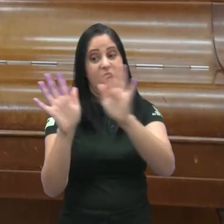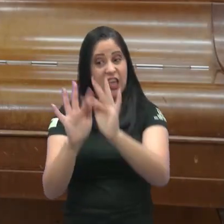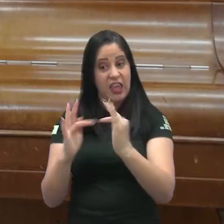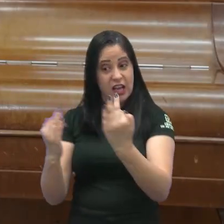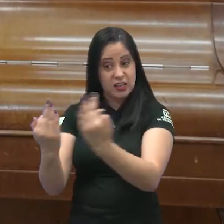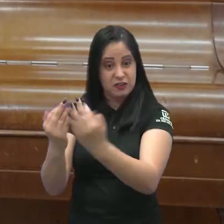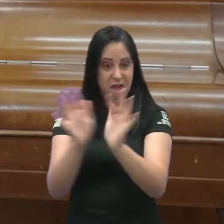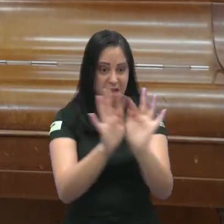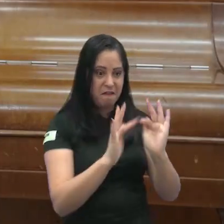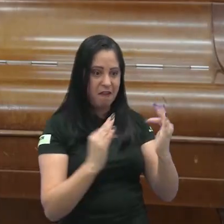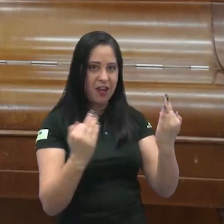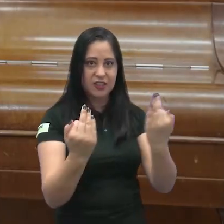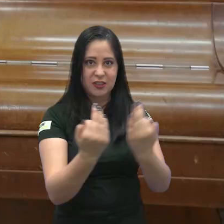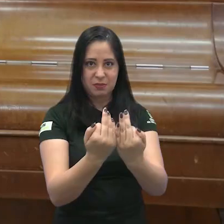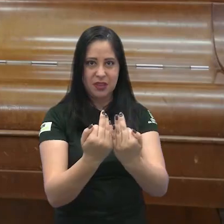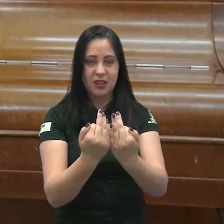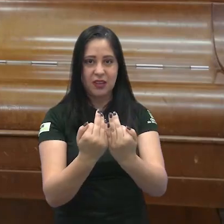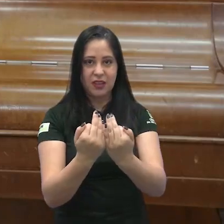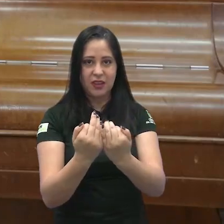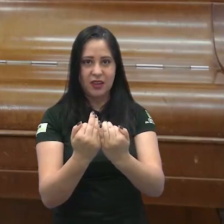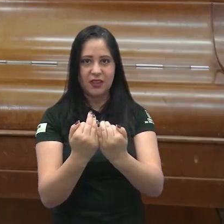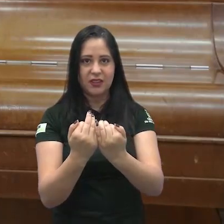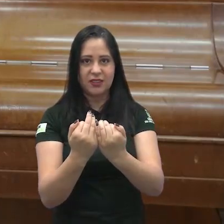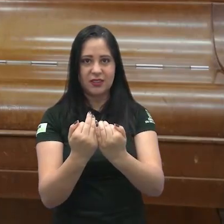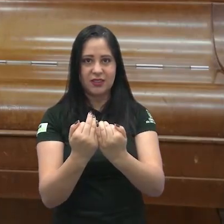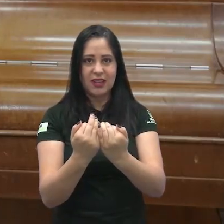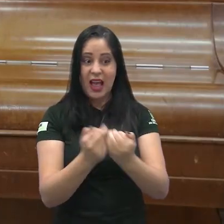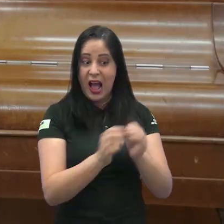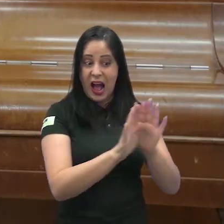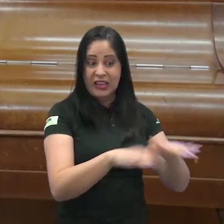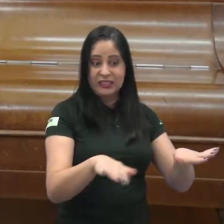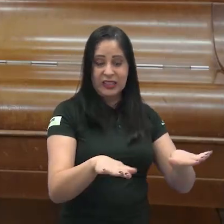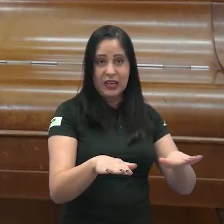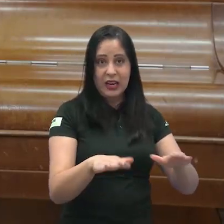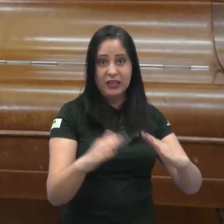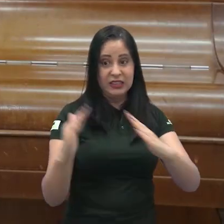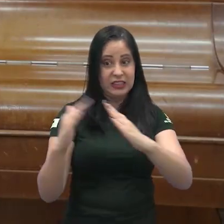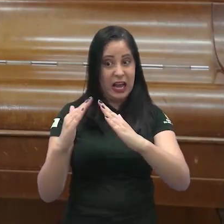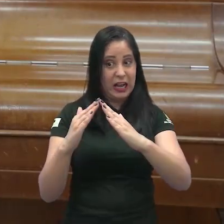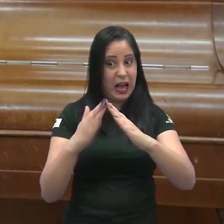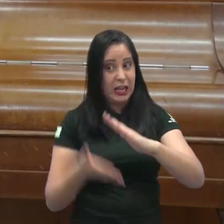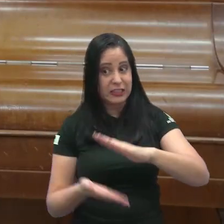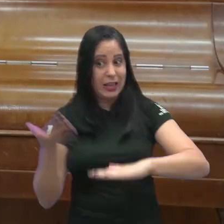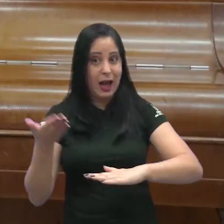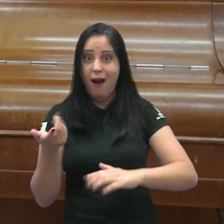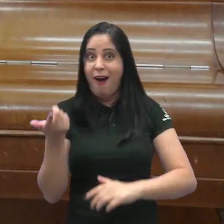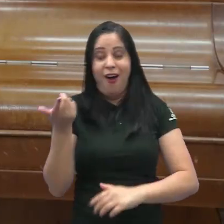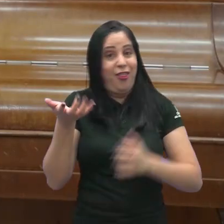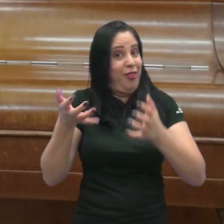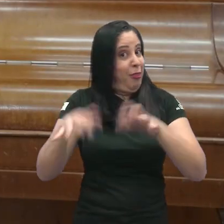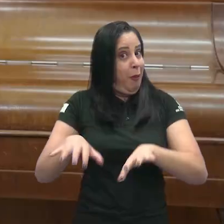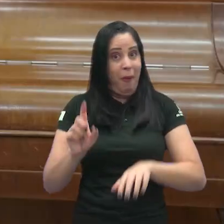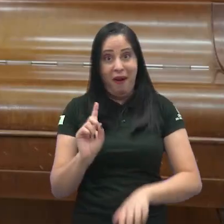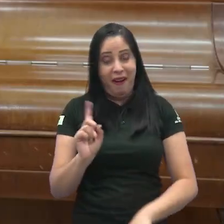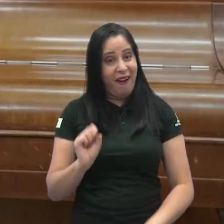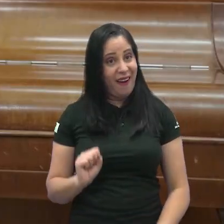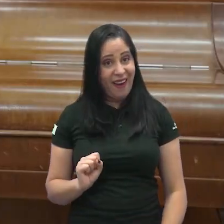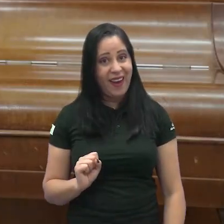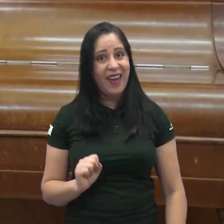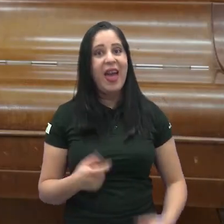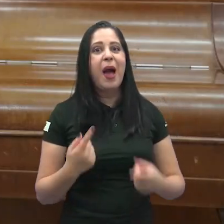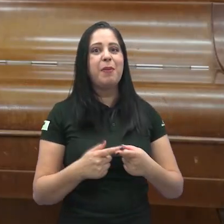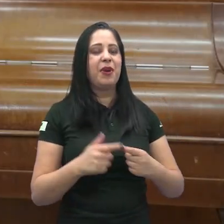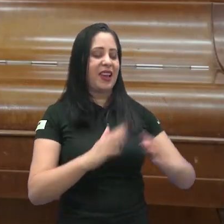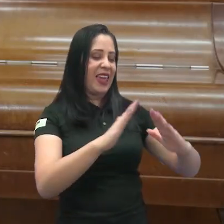famílias, né? Quando vem pegar as crianças aqui, muitas delas às vezes não querem nem ir embora, quer ficar por aqui, porque realmente